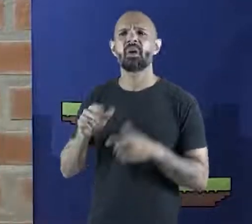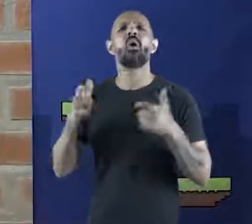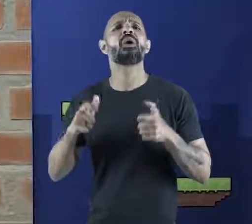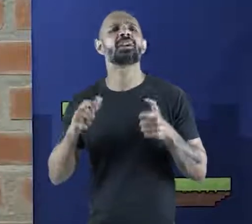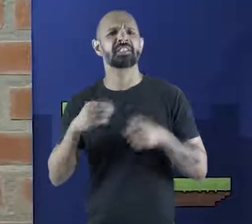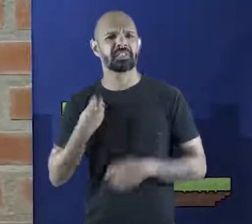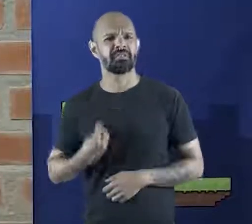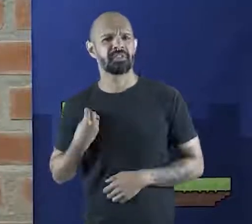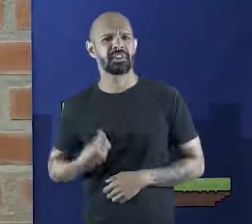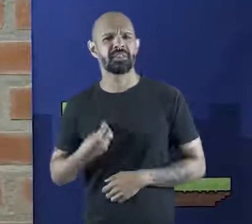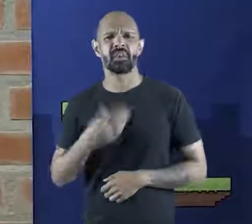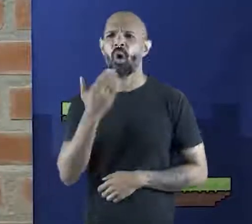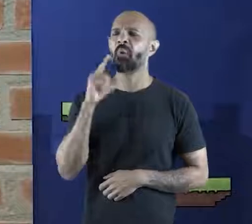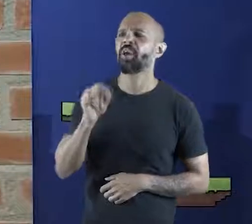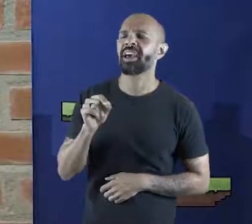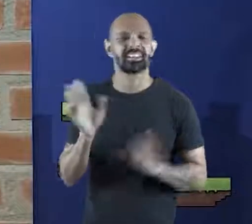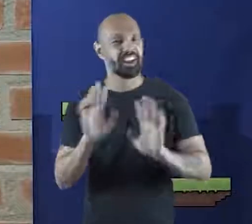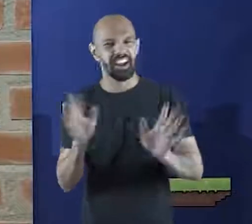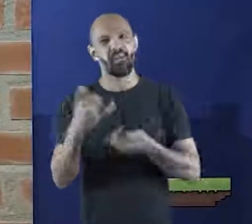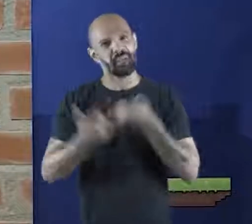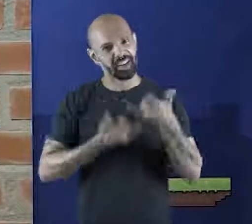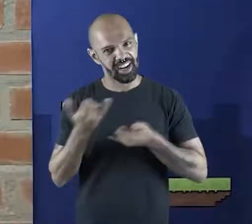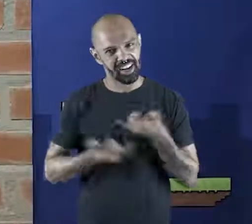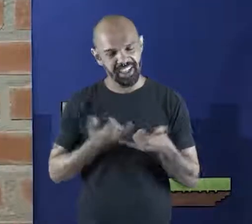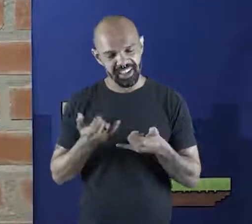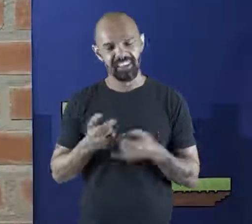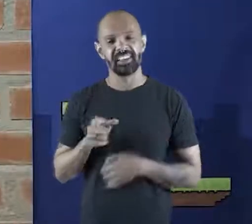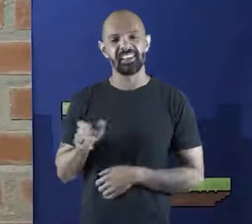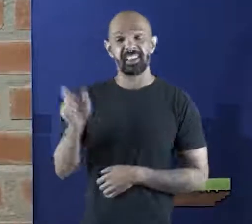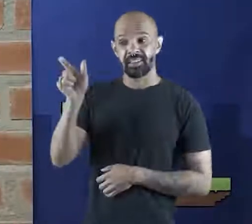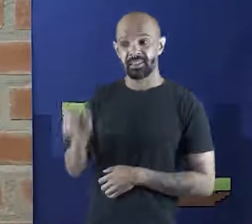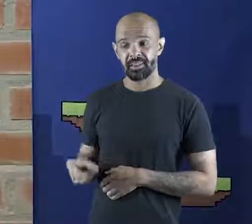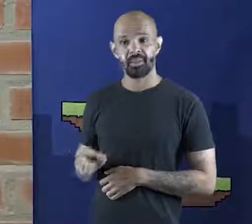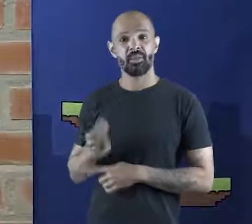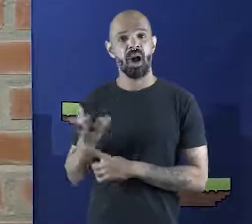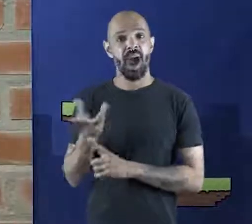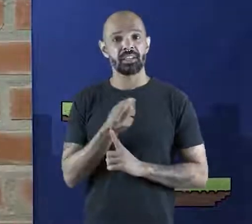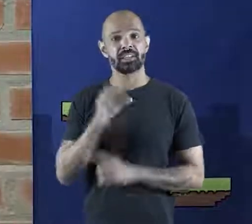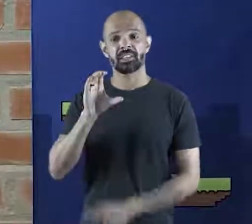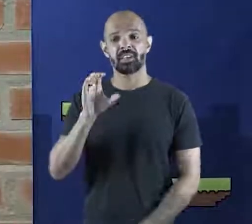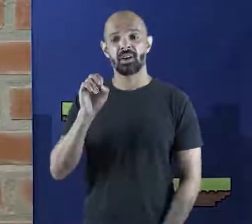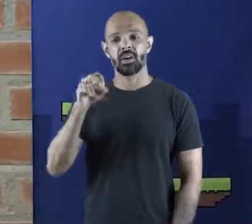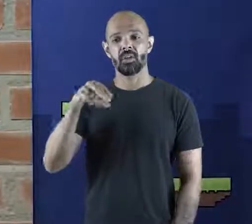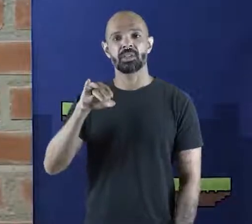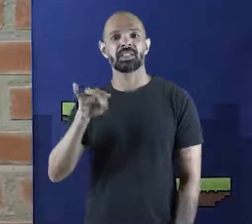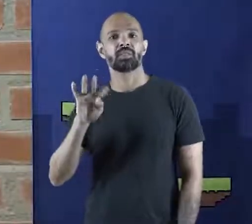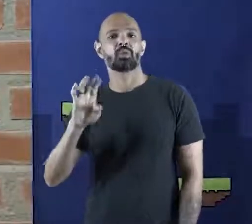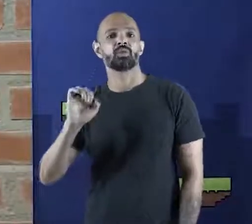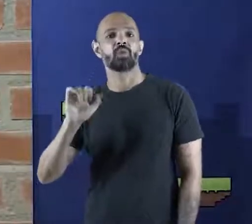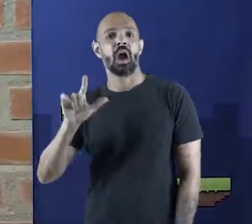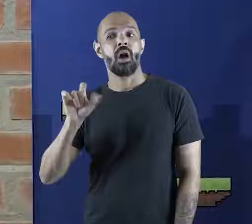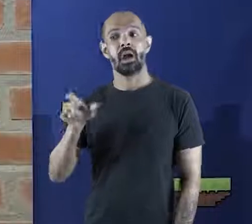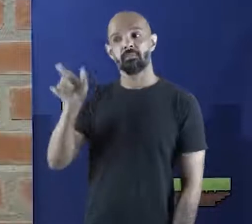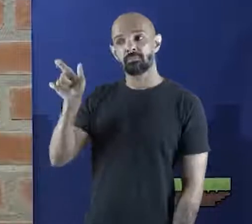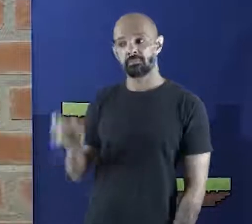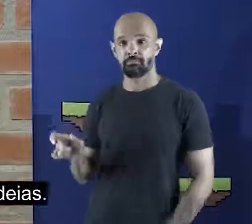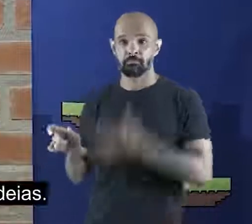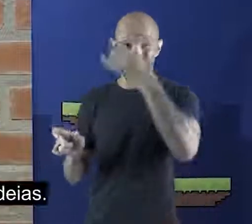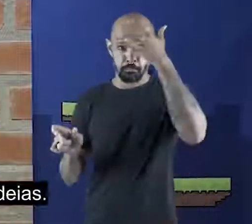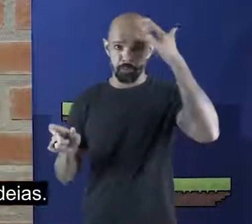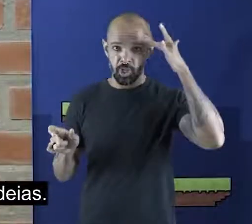ele vive? O que eles comem? Por aí vai. Não, brincadeiras à parte, né? O artista conceitual é um cara ou uma